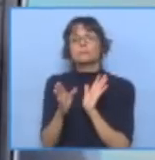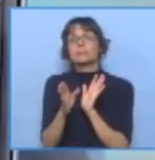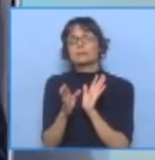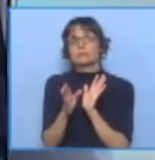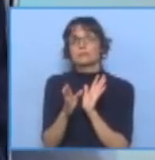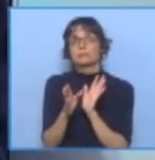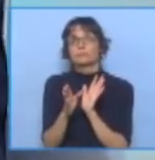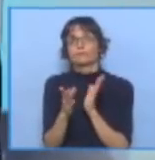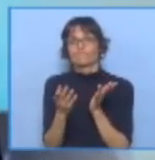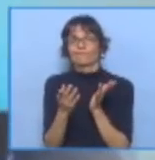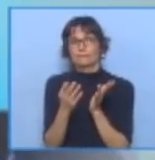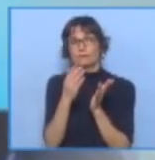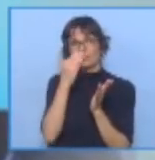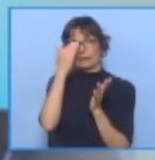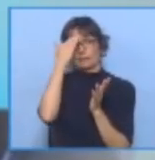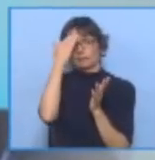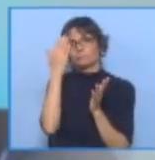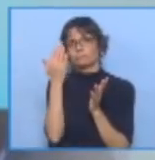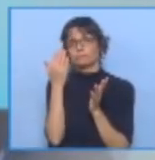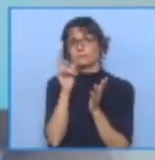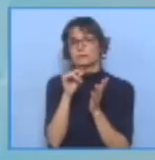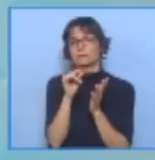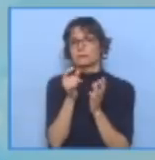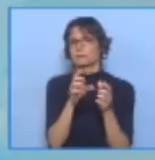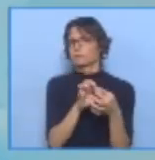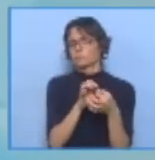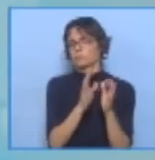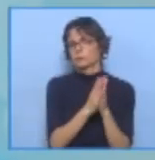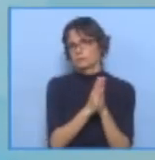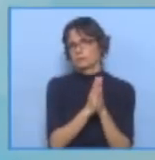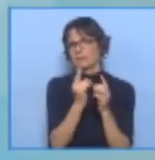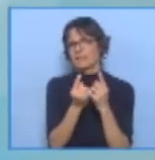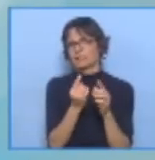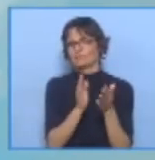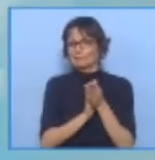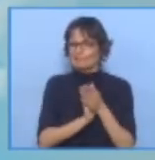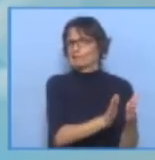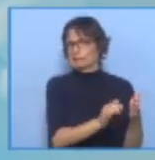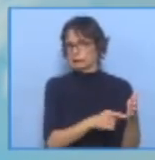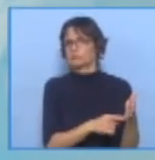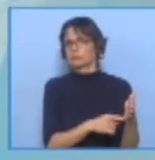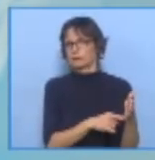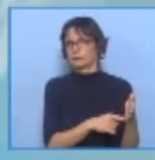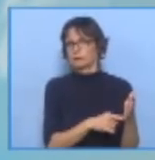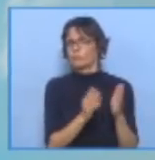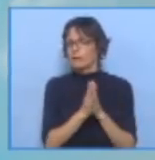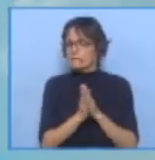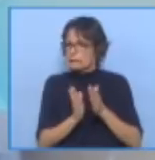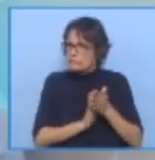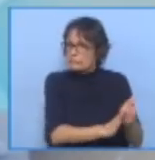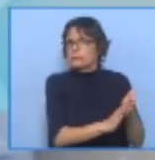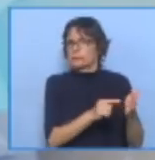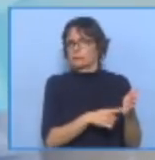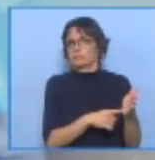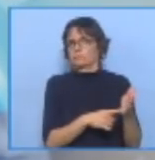religiosos. Isso é bom saber. Convém dizer também que são fundamentos religiosos extremistas, não da identidade de cada exatamente, religião. Um bocadinho o